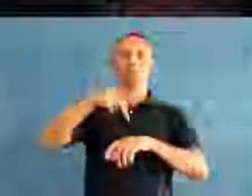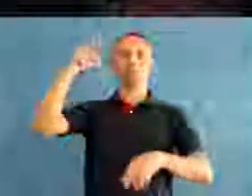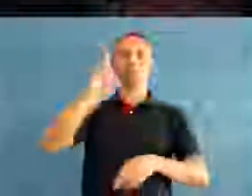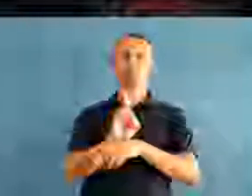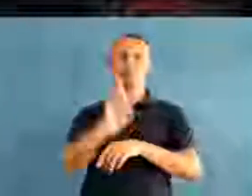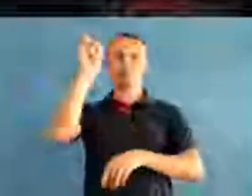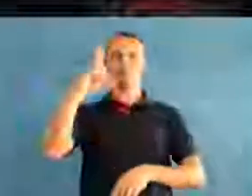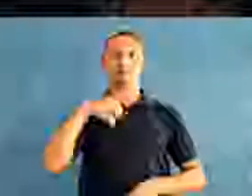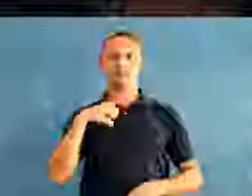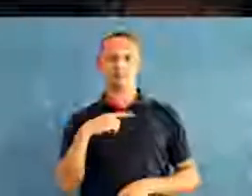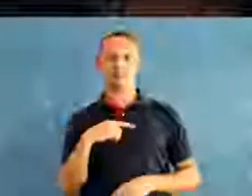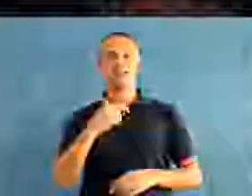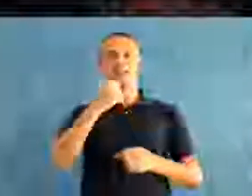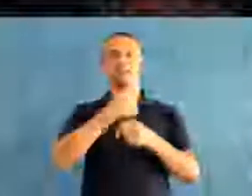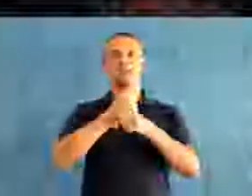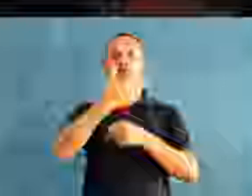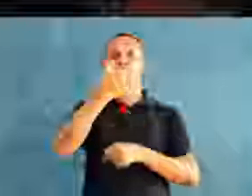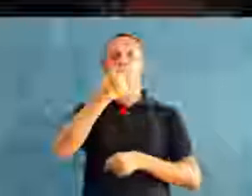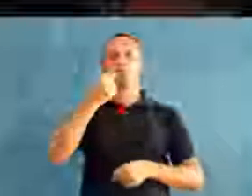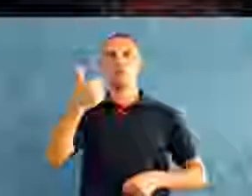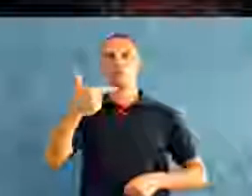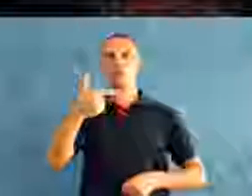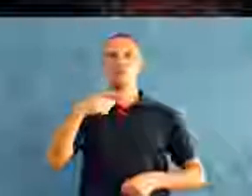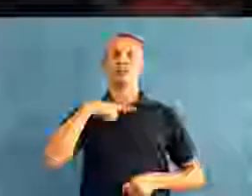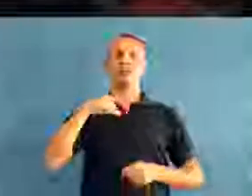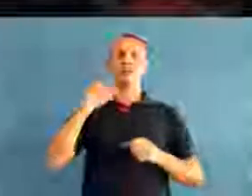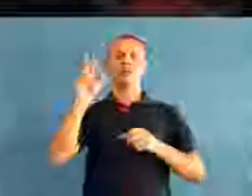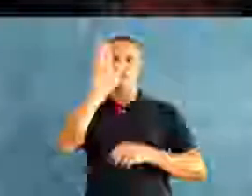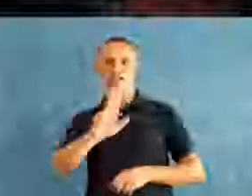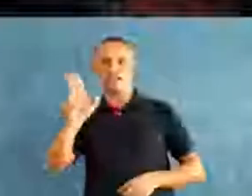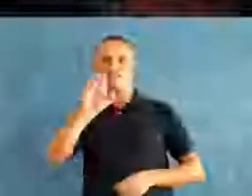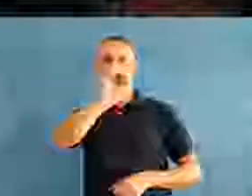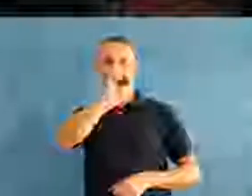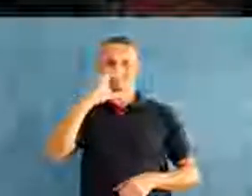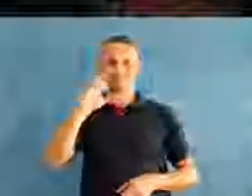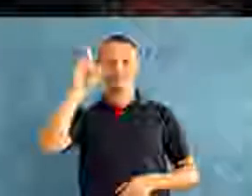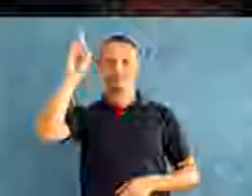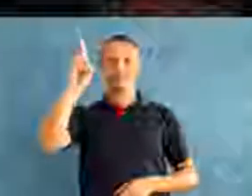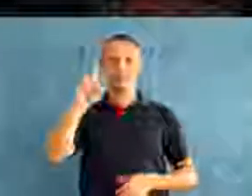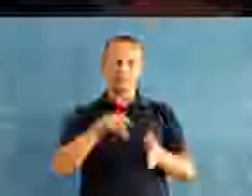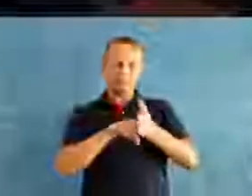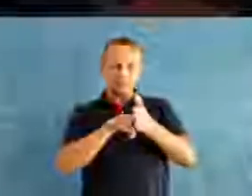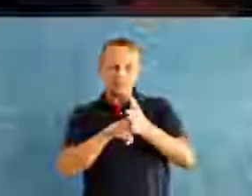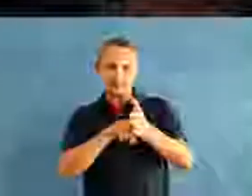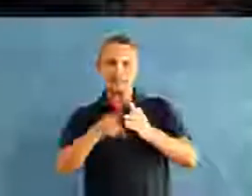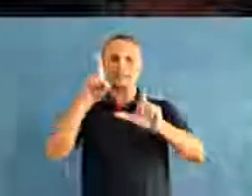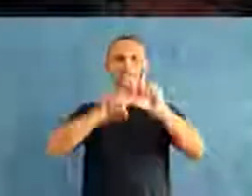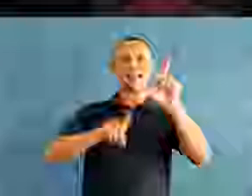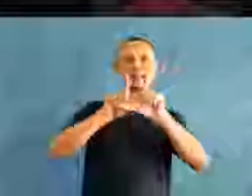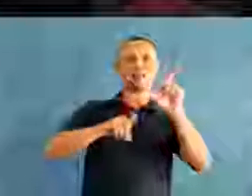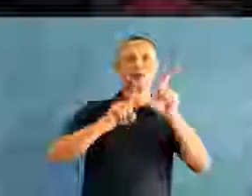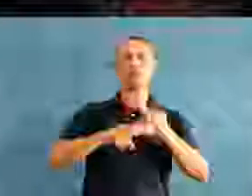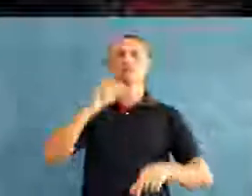2002 na Universidade Federal de Santa Catarina e na UFRJ, desenvolveu o projeto de pesquisa Literatura e Feminismo no Brasil, Trajetória